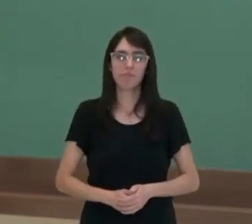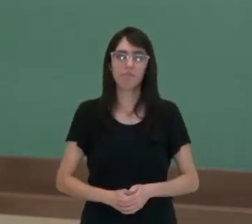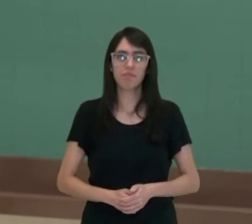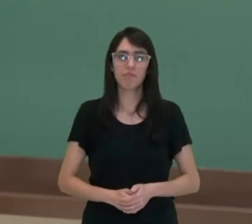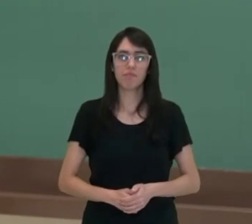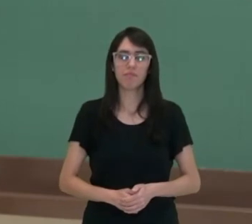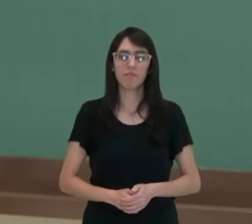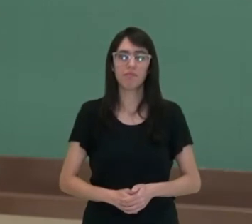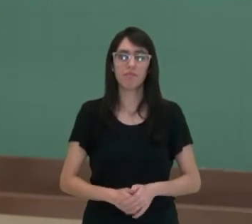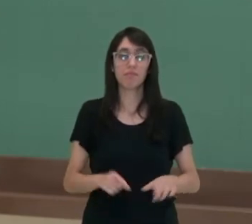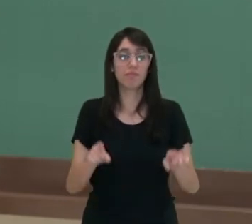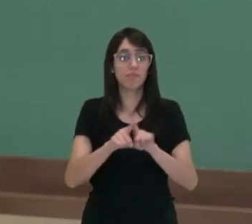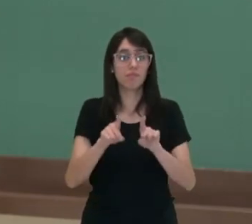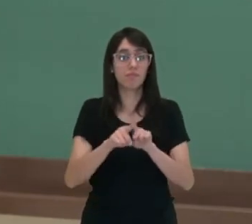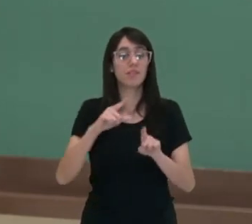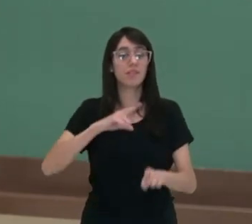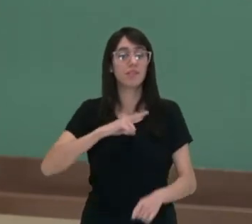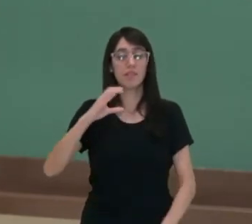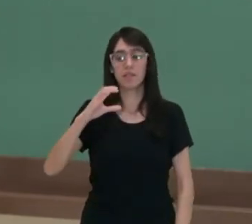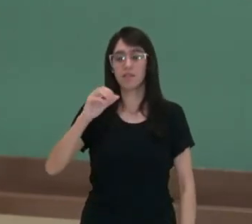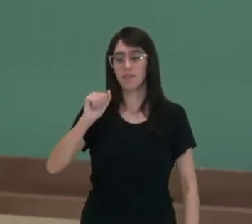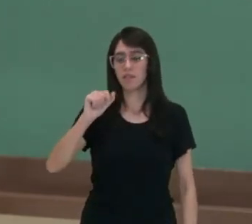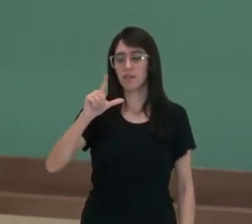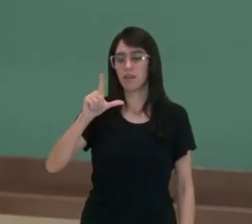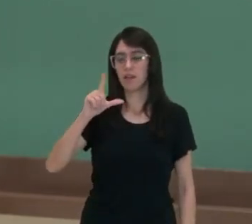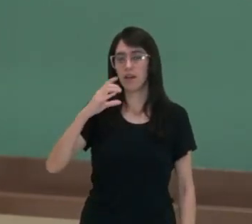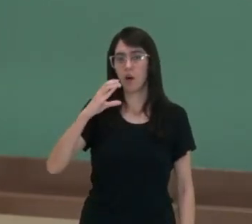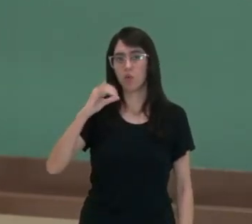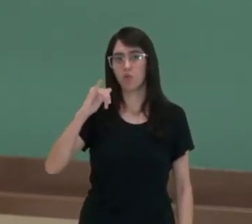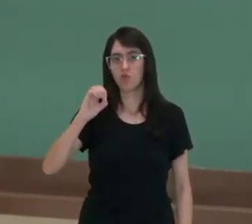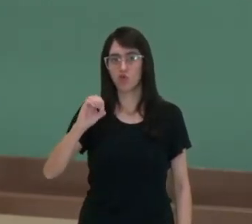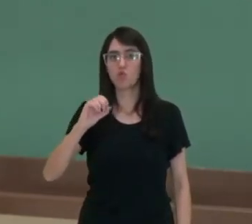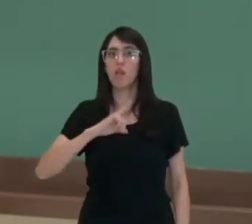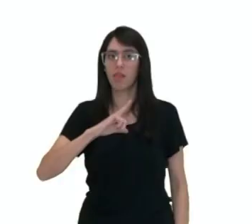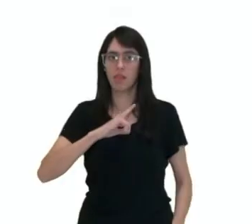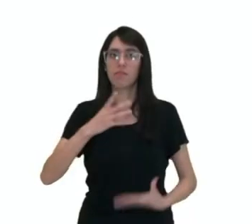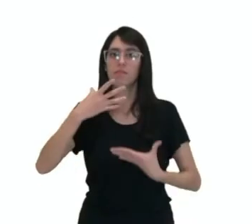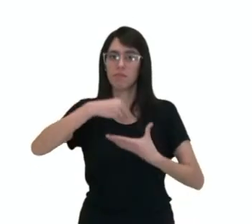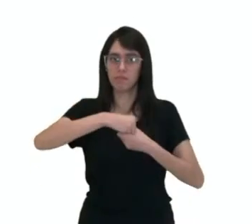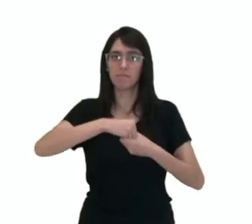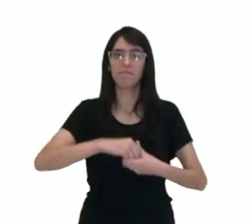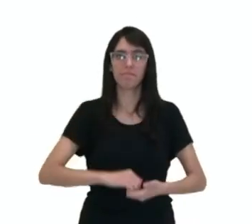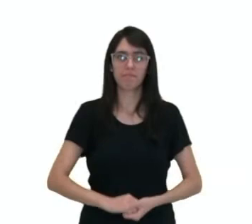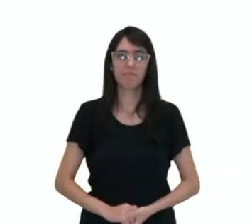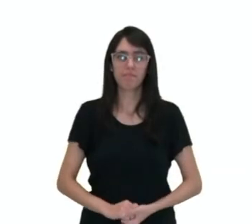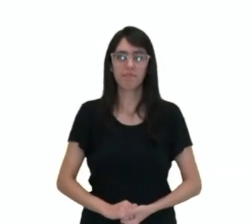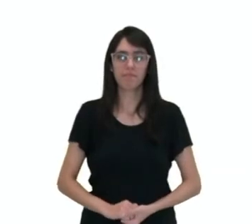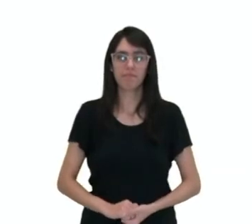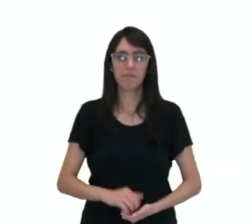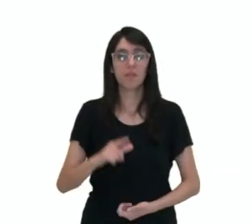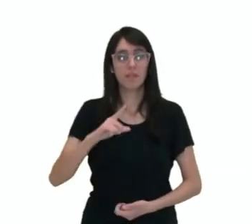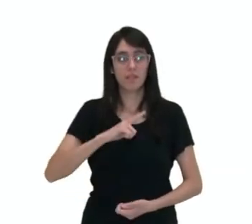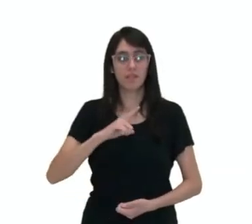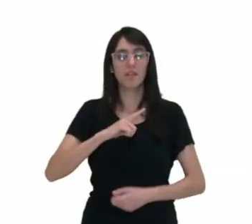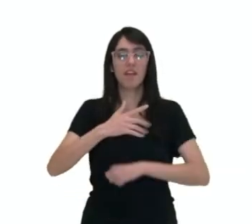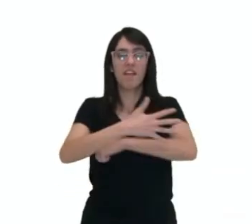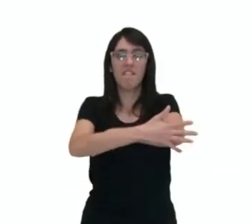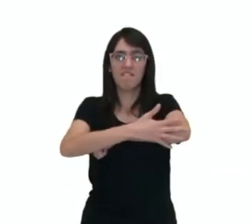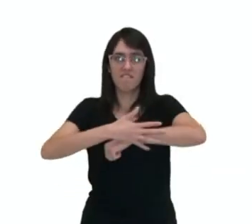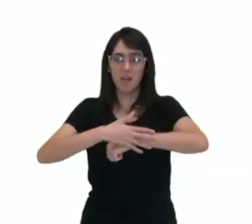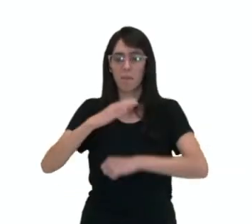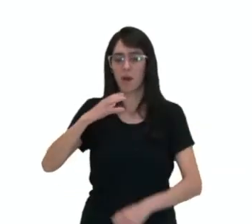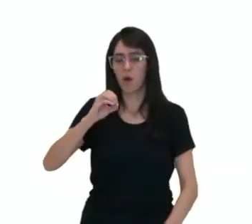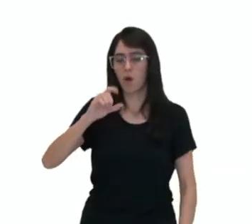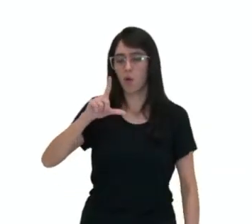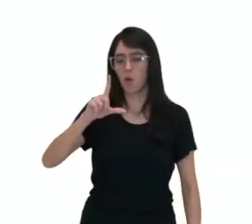tecido que tem a reserva de cálcio no nosso organismo. Ele é formado por fibras colágenas e fosfato